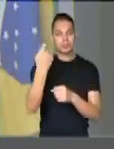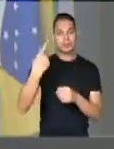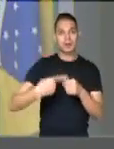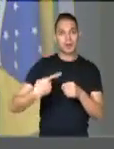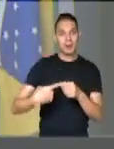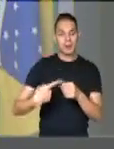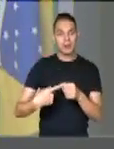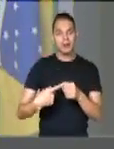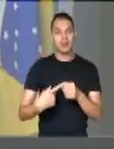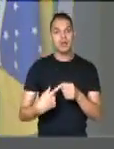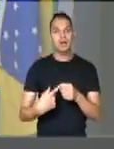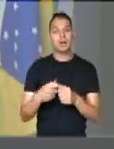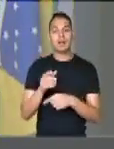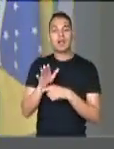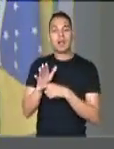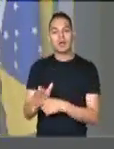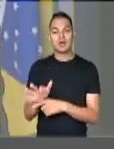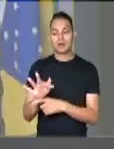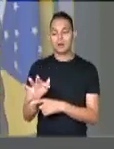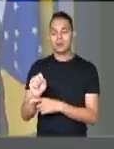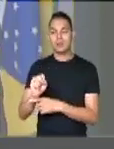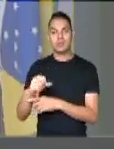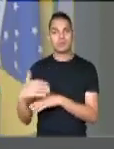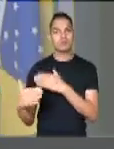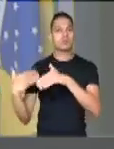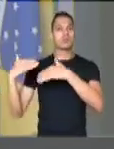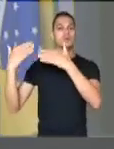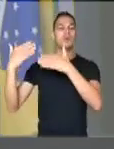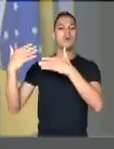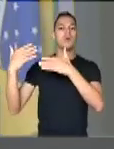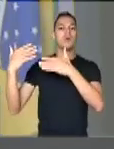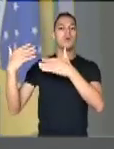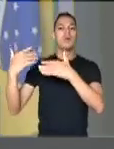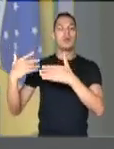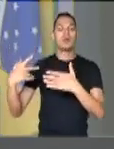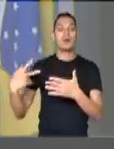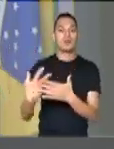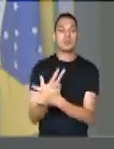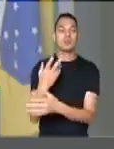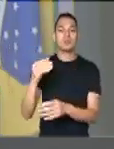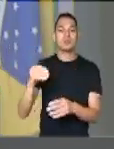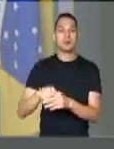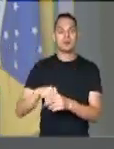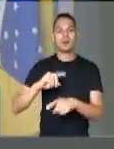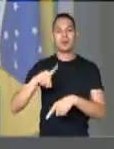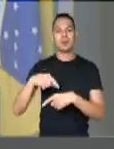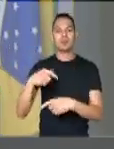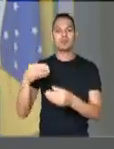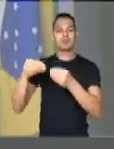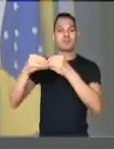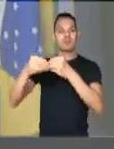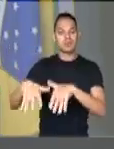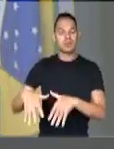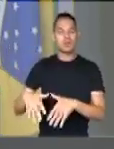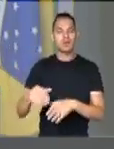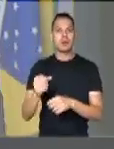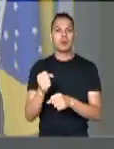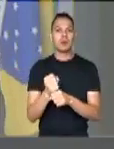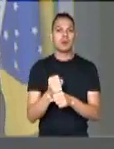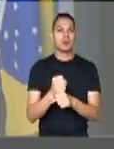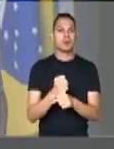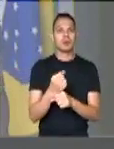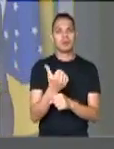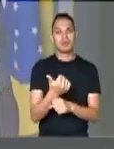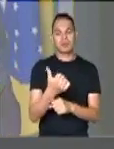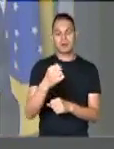faz com que ela tenha um grande pool, e que esse pool teve inclusive um grande baque no fim dos anos